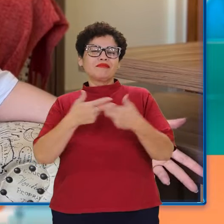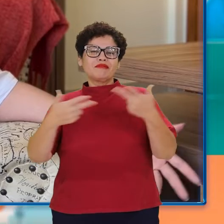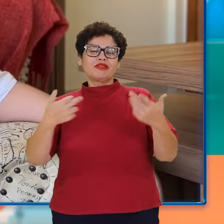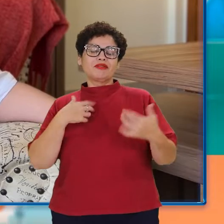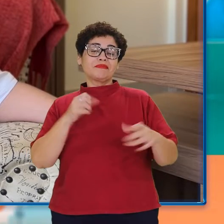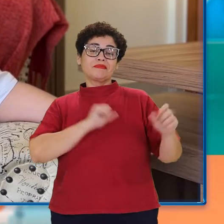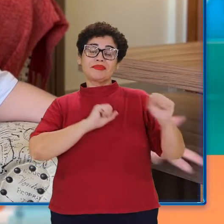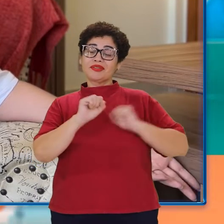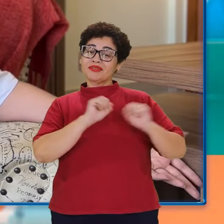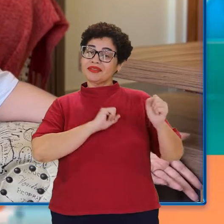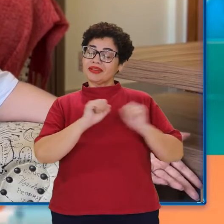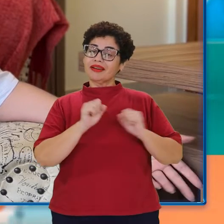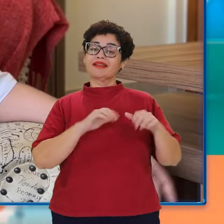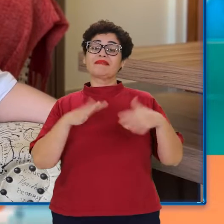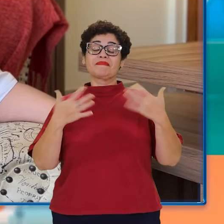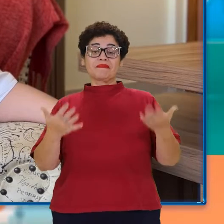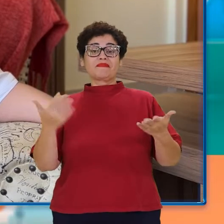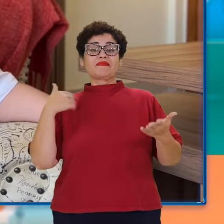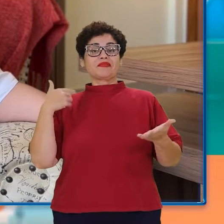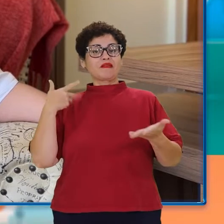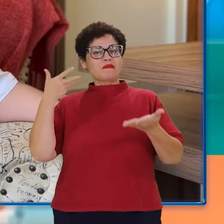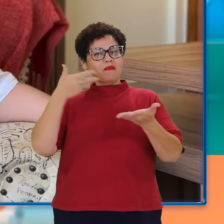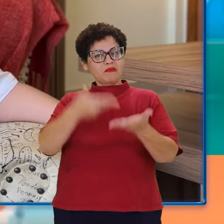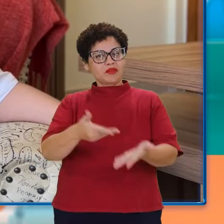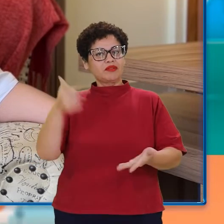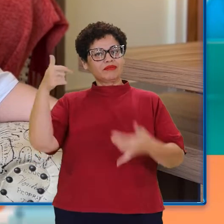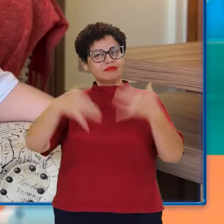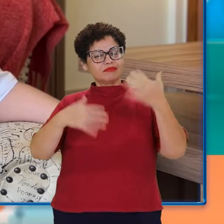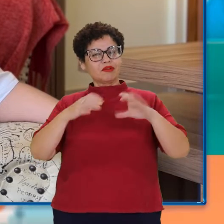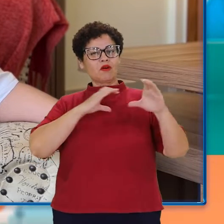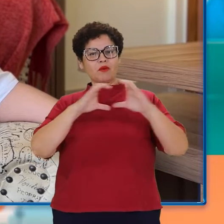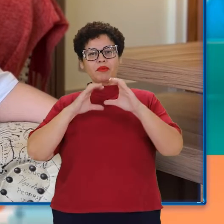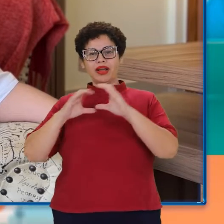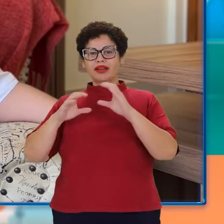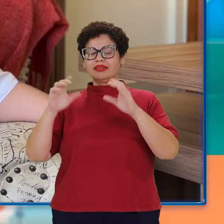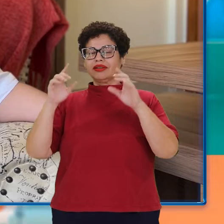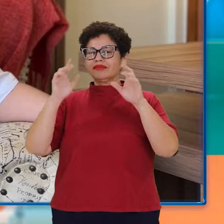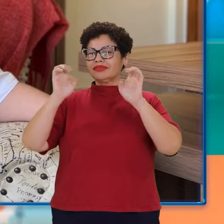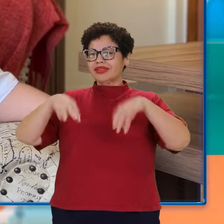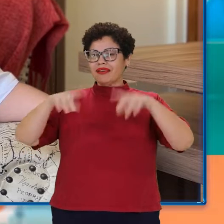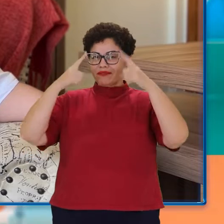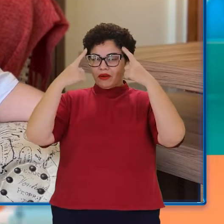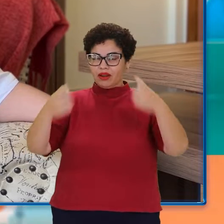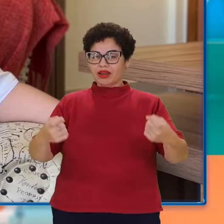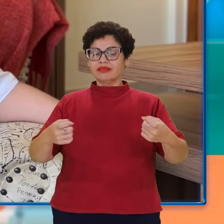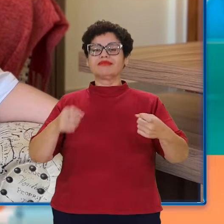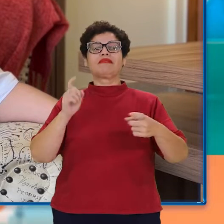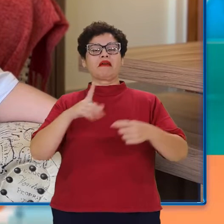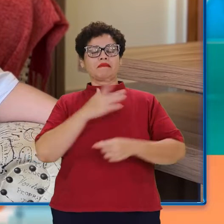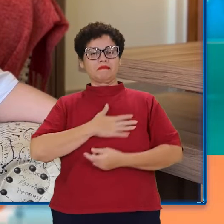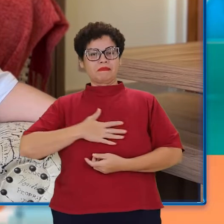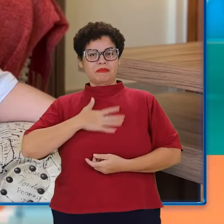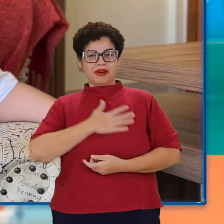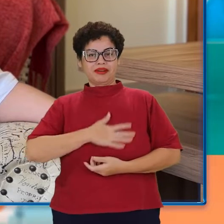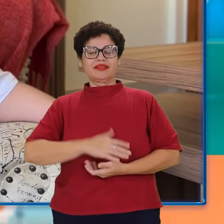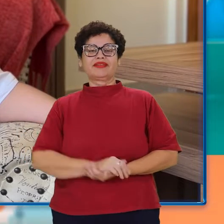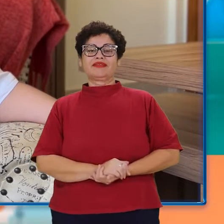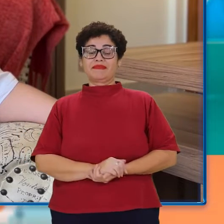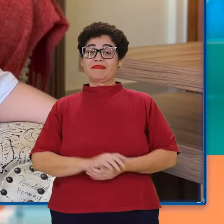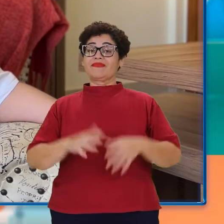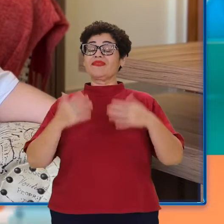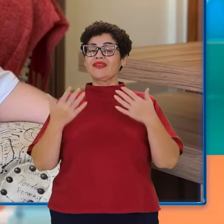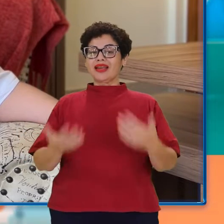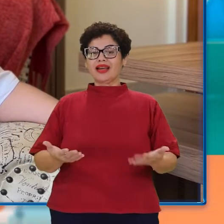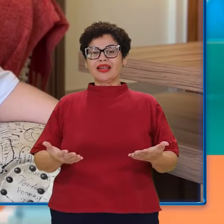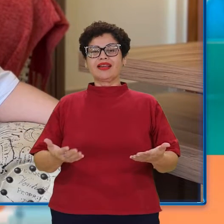uma coisa que eu sou apaixonada, né? E aí, quando você me convidou para falar sobre a comunicação não violenta, realmente é um grande